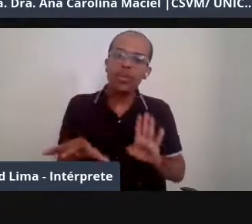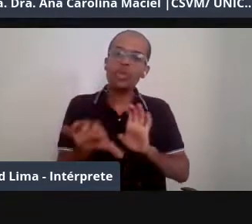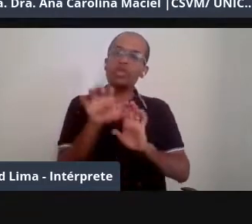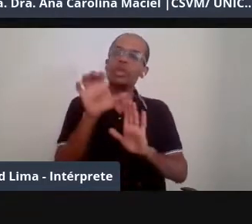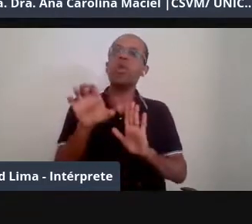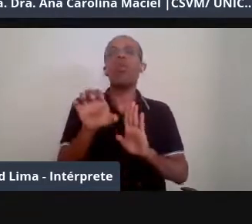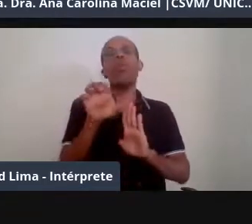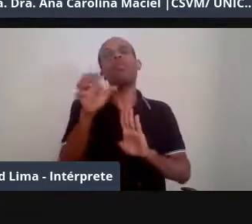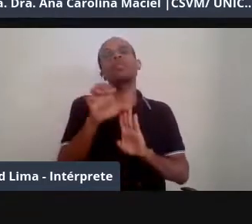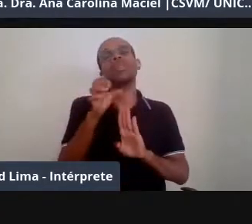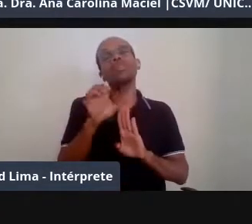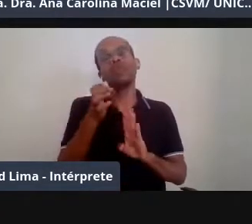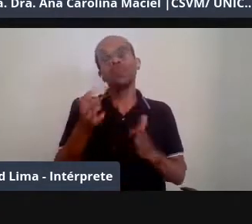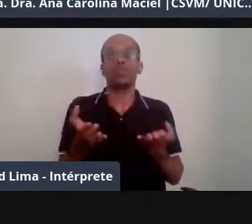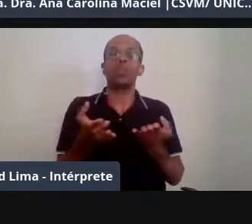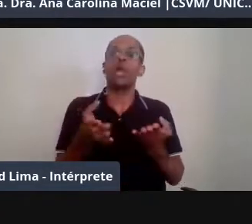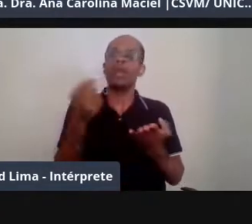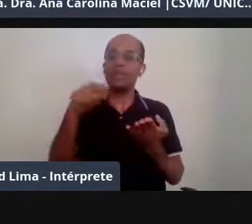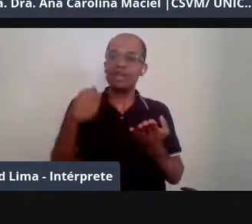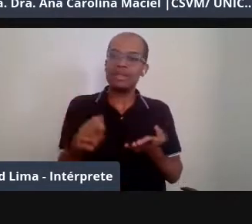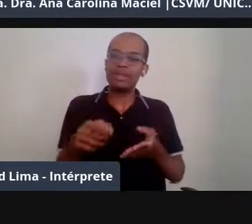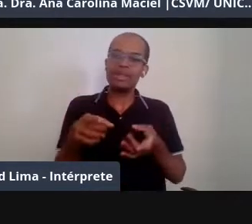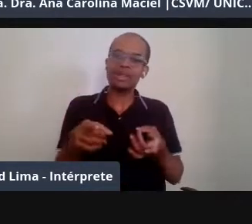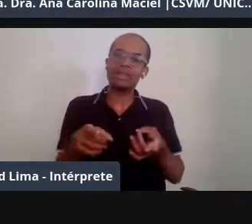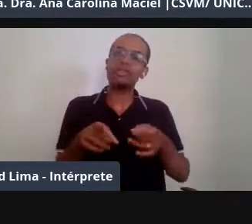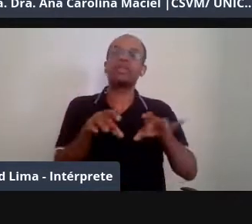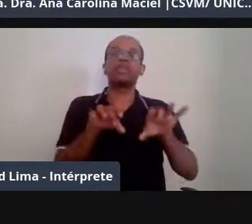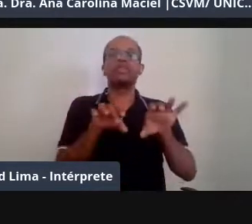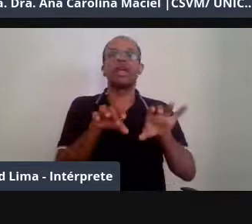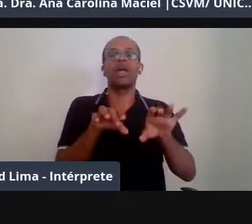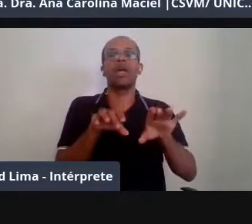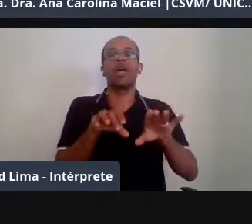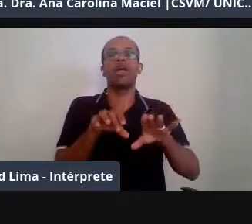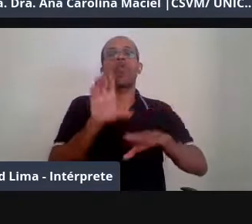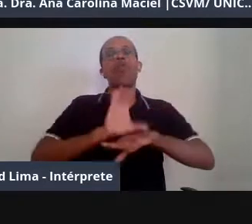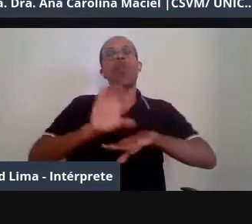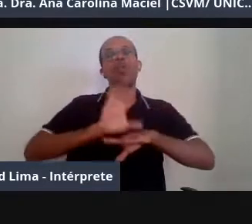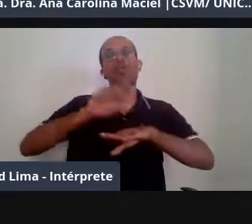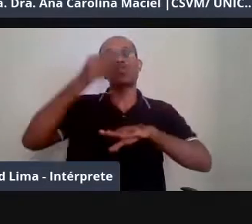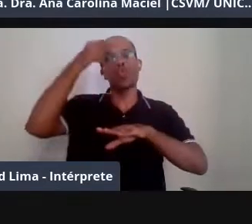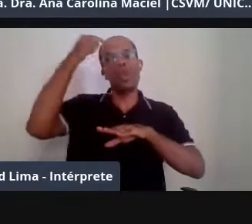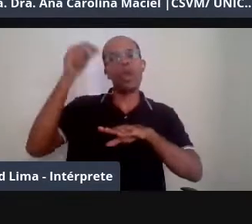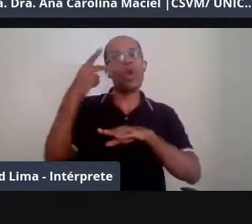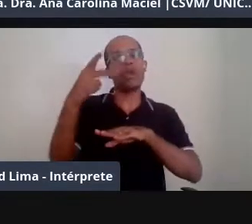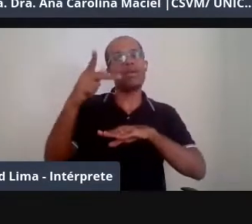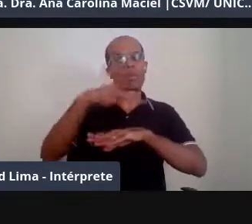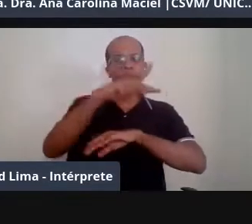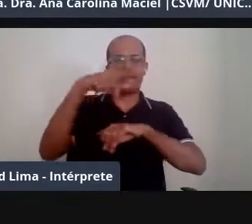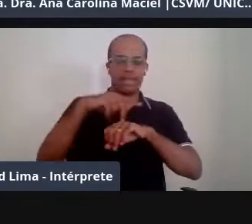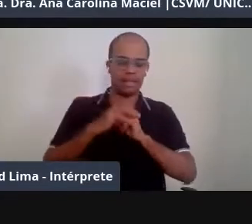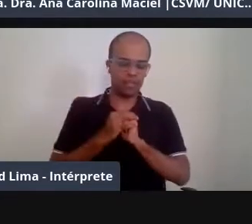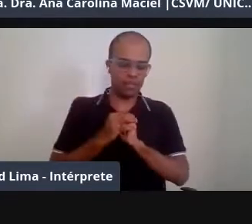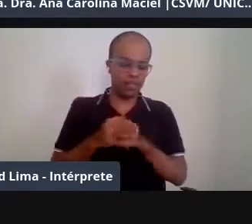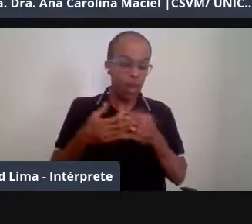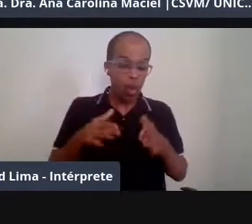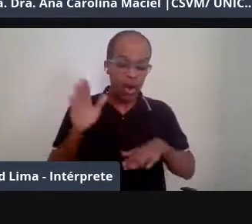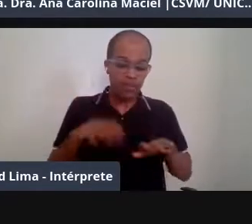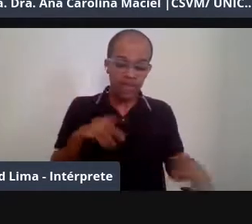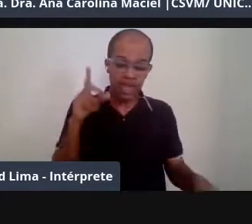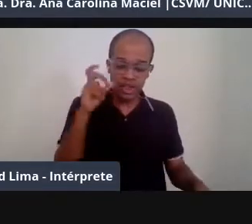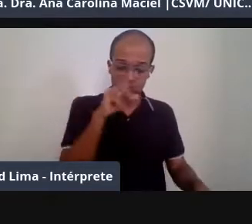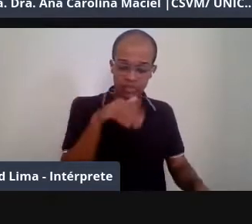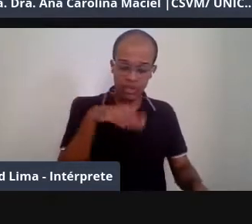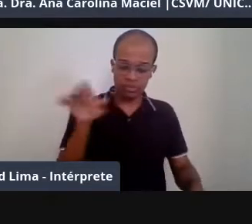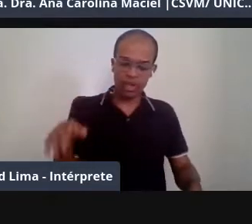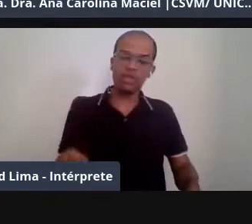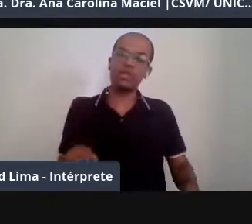na Unicamp, eles têm que ter deixado um curso superior no seu país de origem. Isso acaba dificultando um pouco,